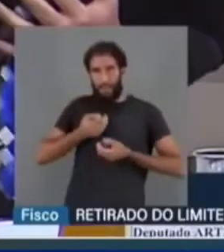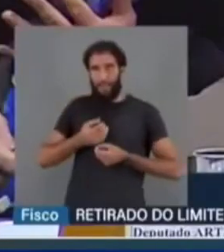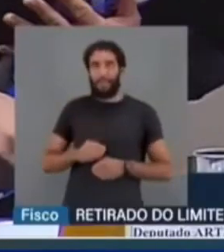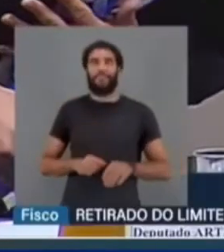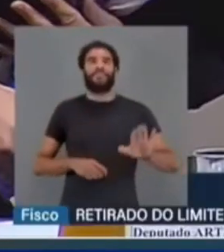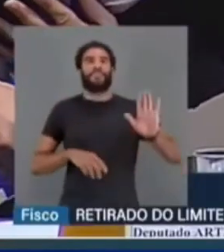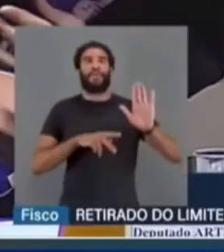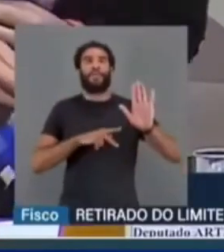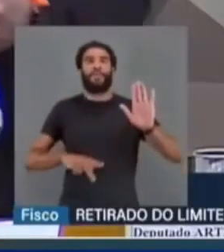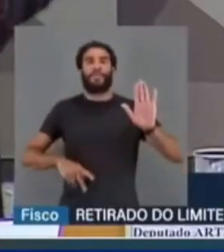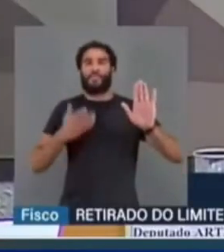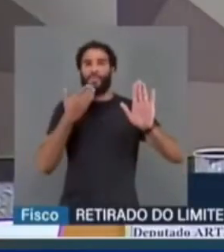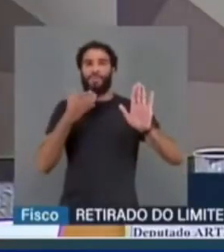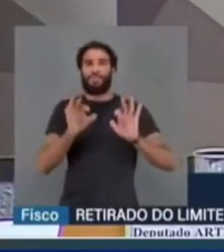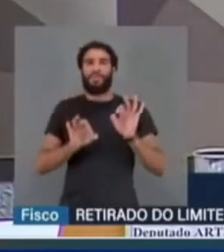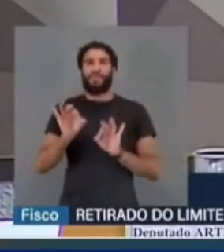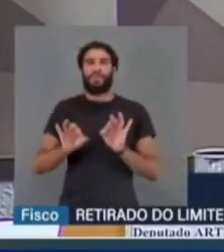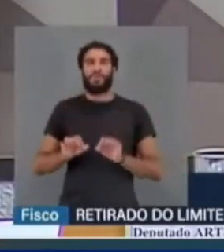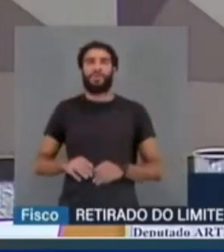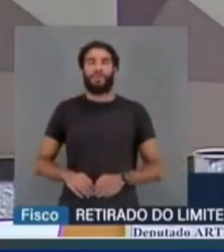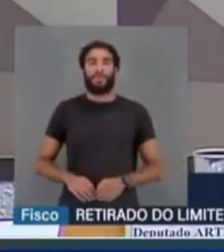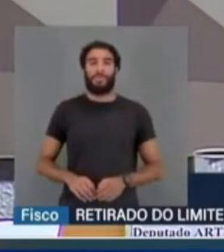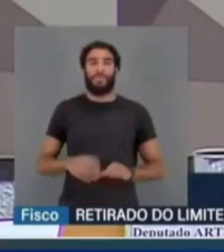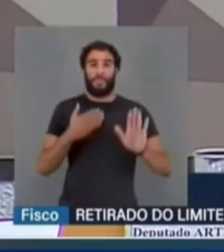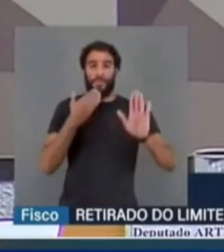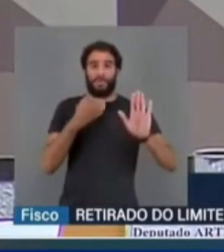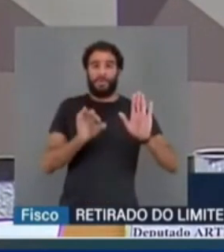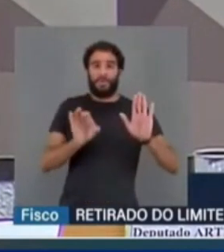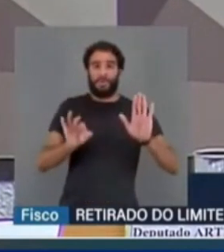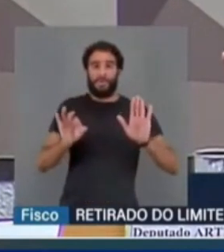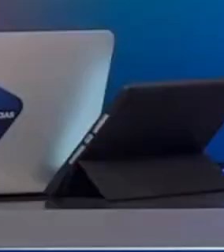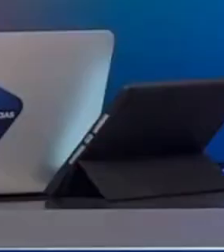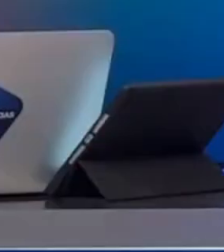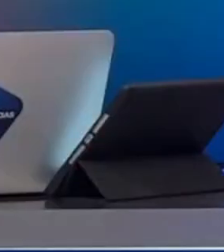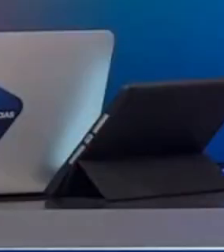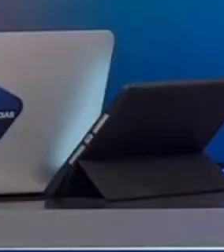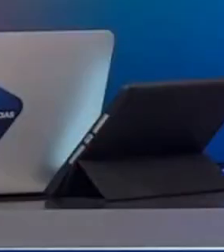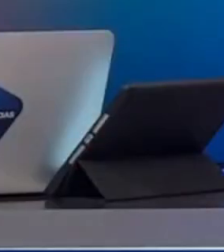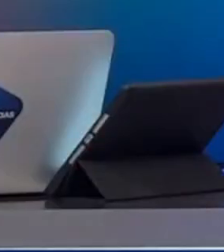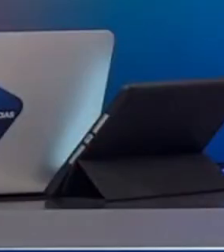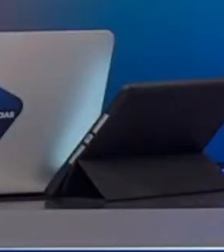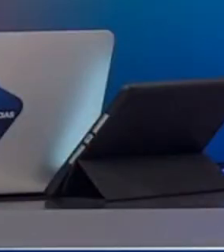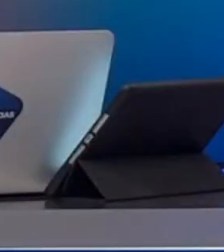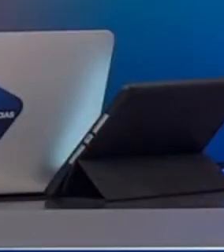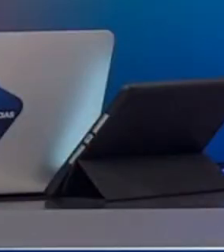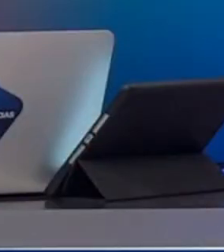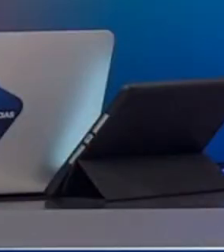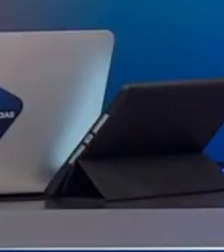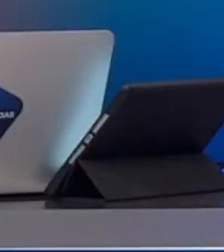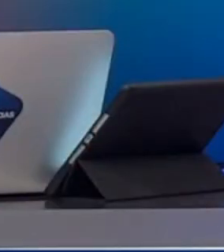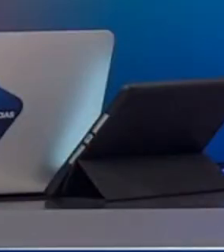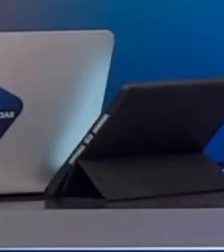ajudar a traduzir, tudo o que está acontecendo. A gente tem o julgamento acontecendo, não, essa é a CPMI que também está acontecendo. A gente tem o julgamento